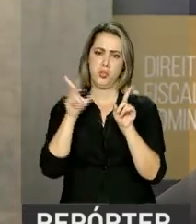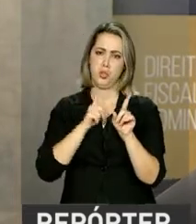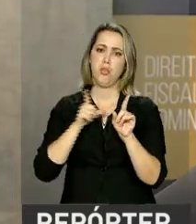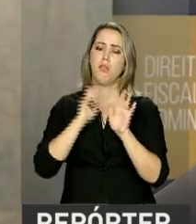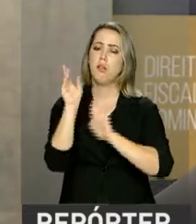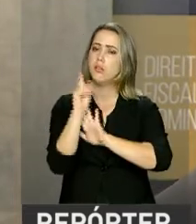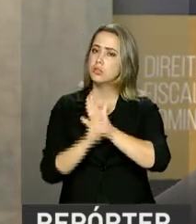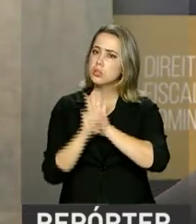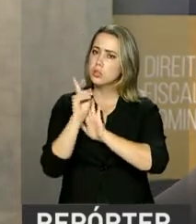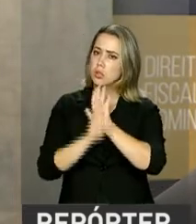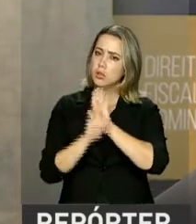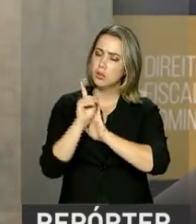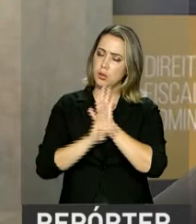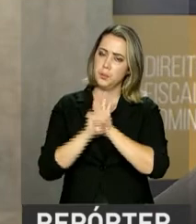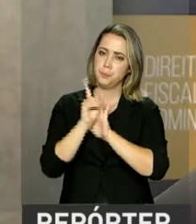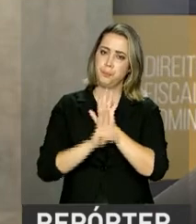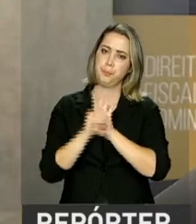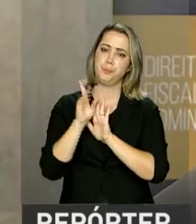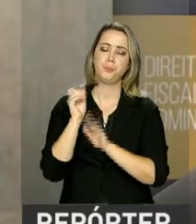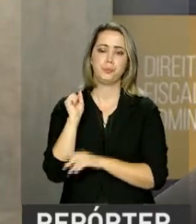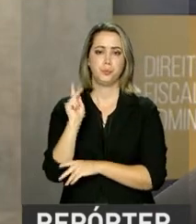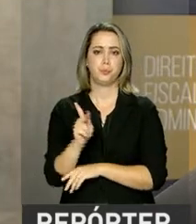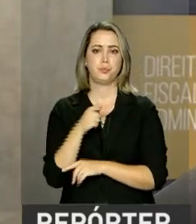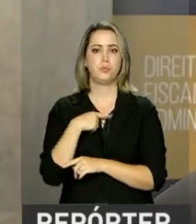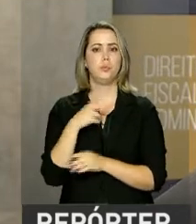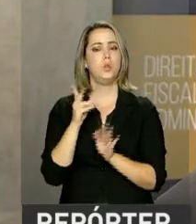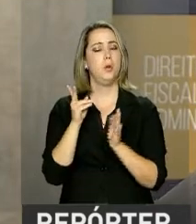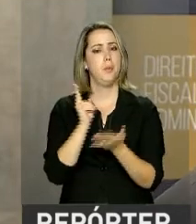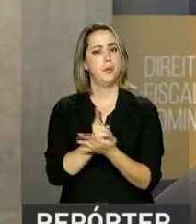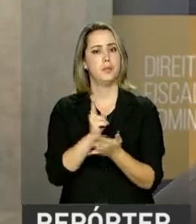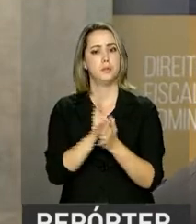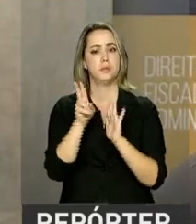condições de acesso para receber aposentadoria e pensão fica com as mesmas regras que existem hoje